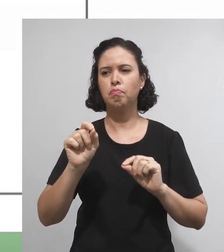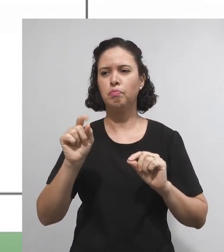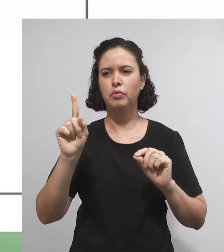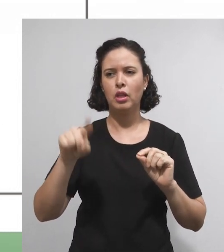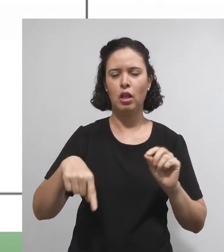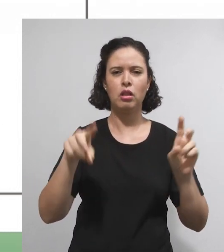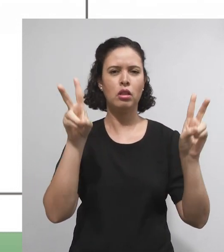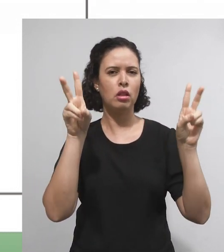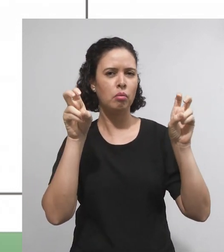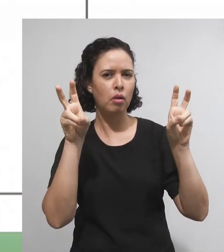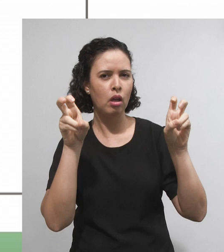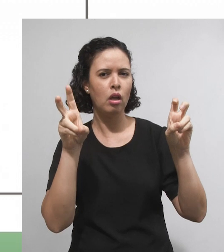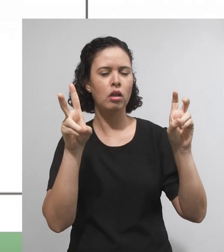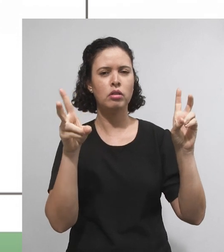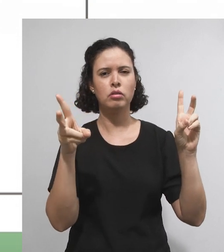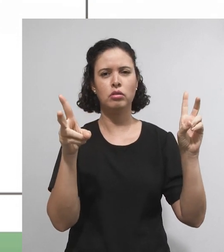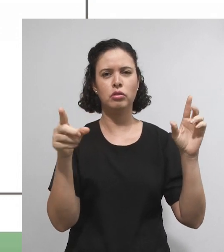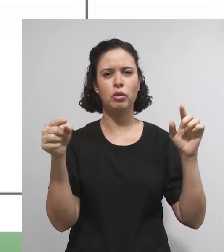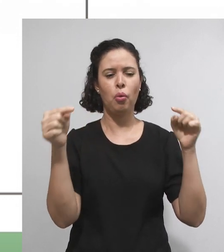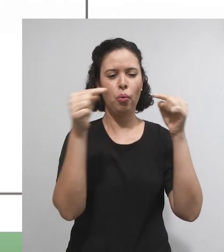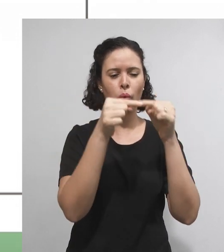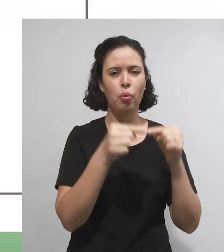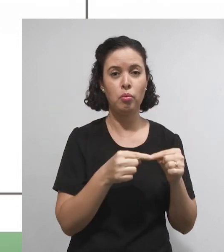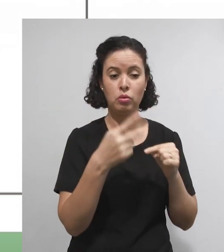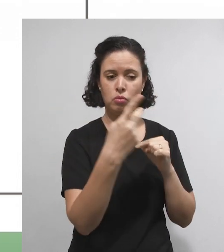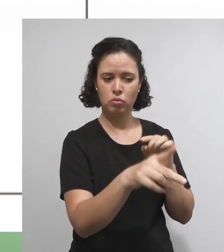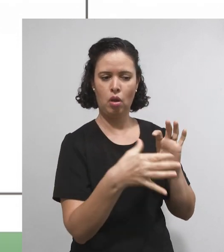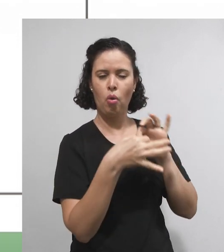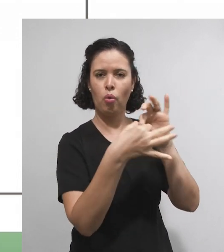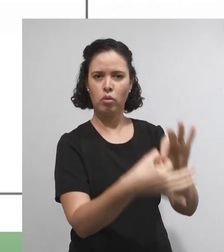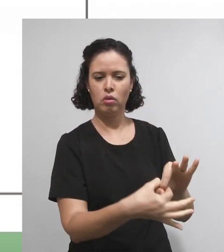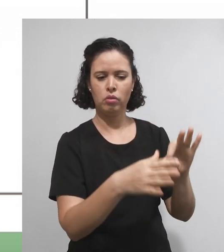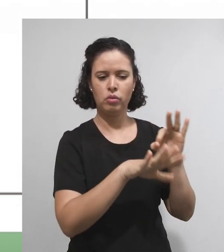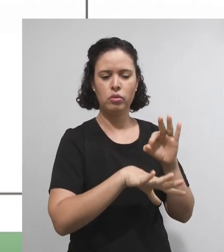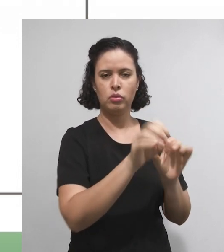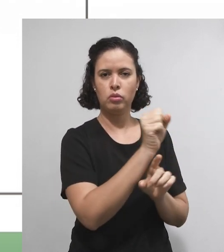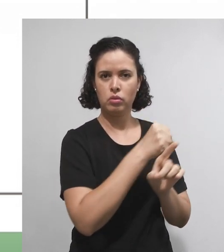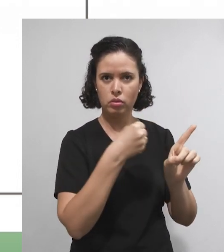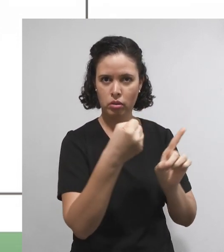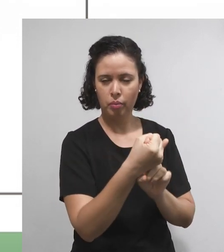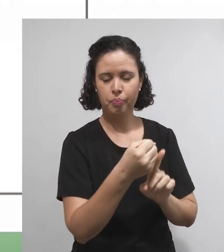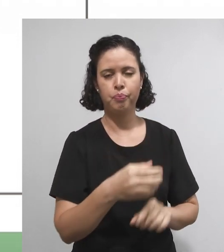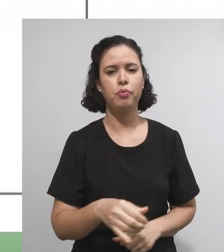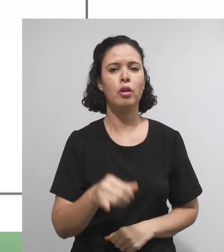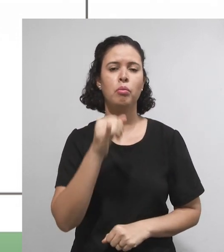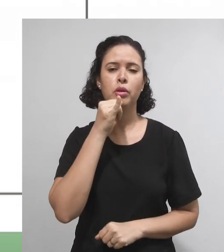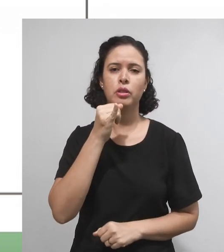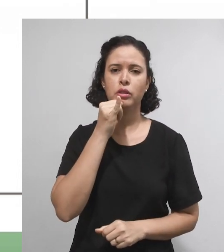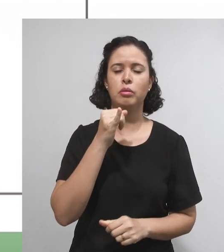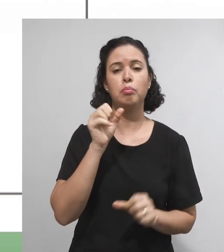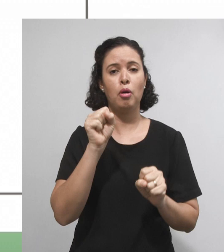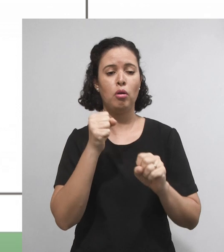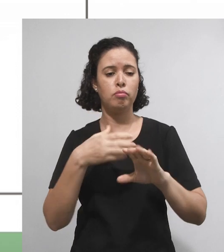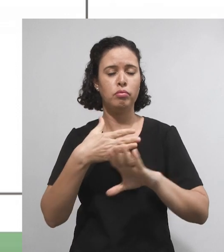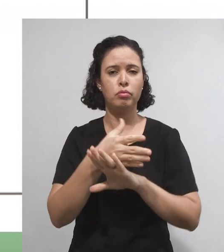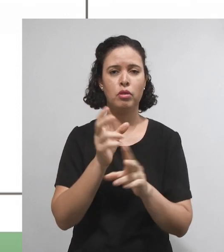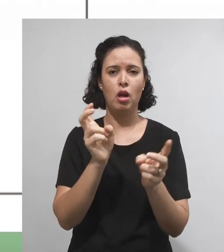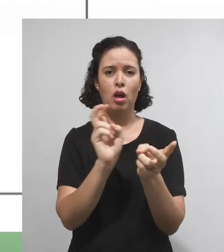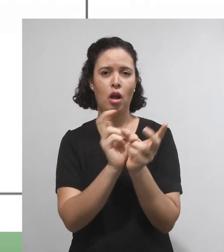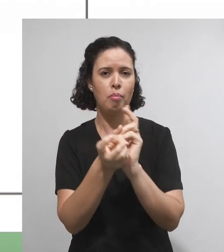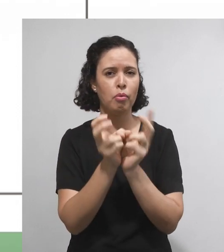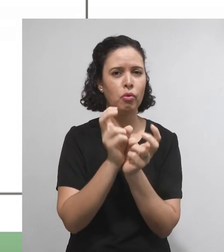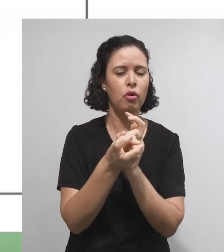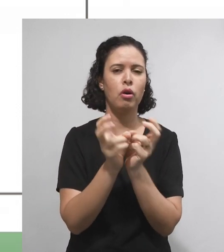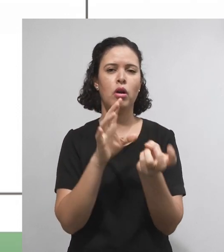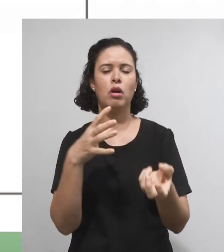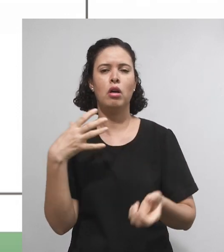vertentes, linhas temáticas que têm a ver com a sua realidade. Então, você pode inserir, de repente, uma capoeira, uma